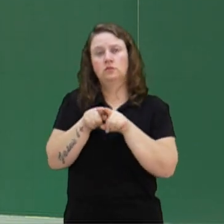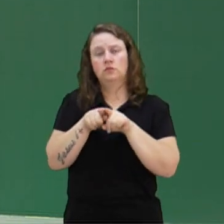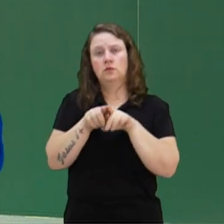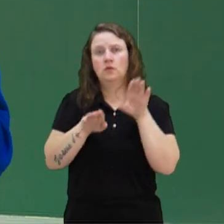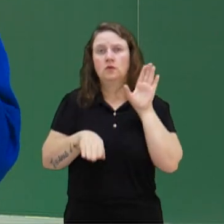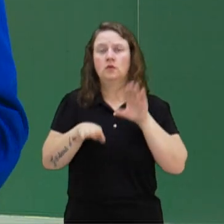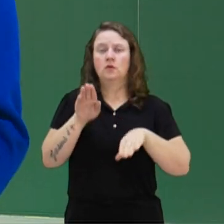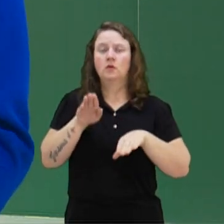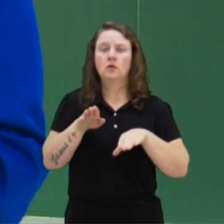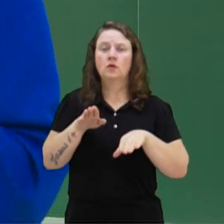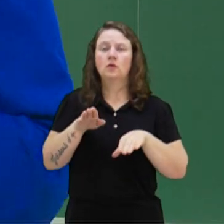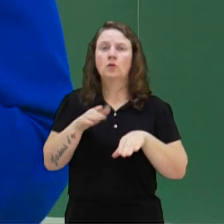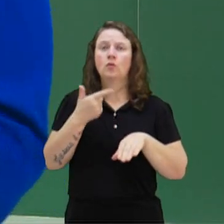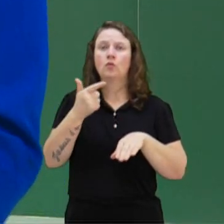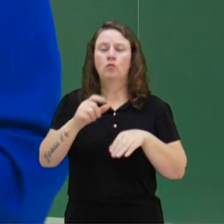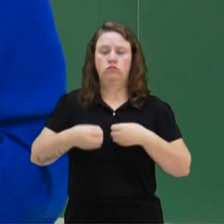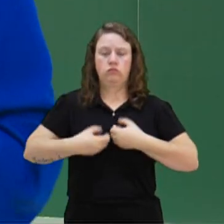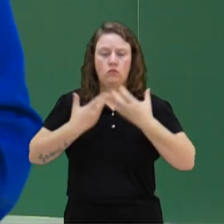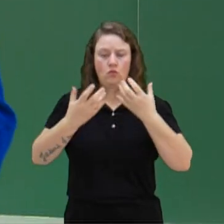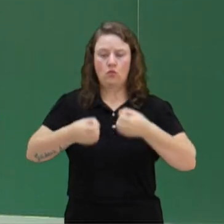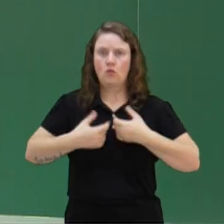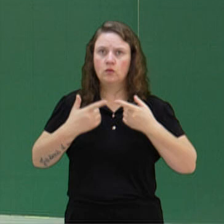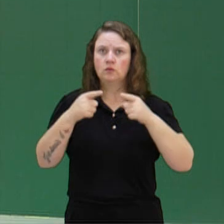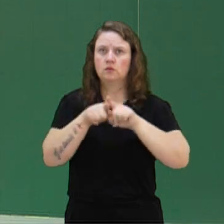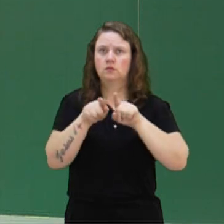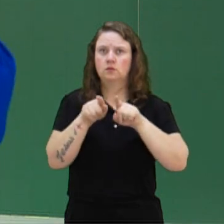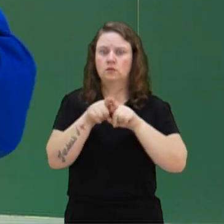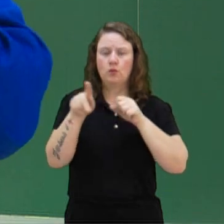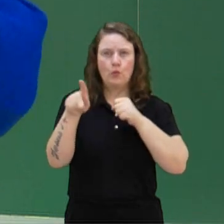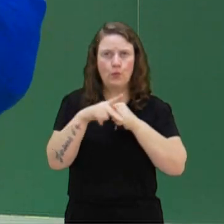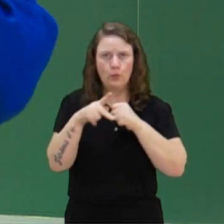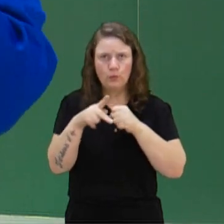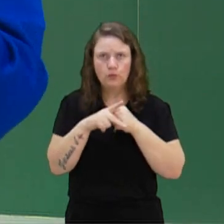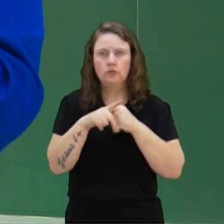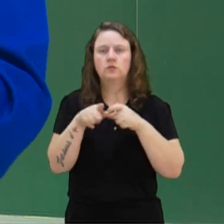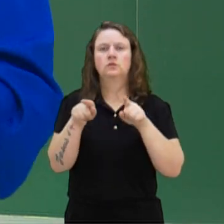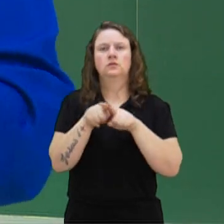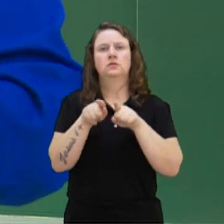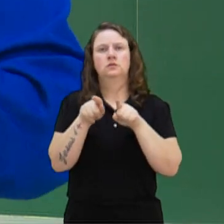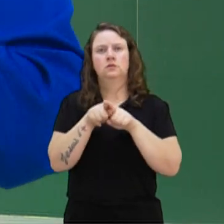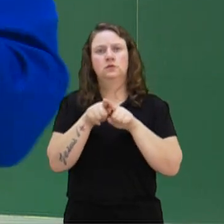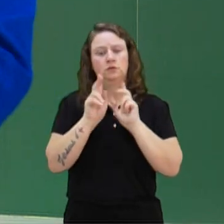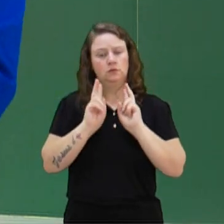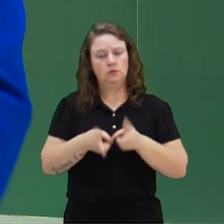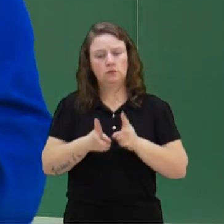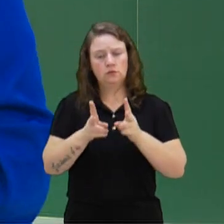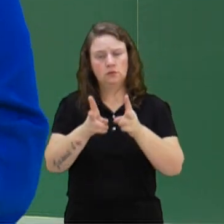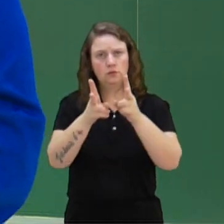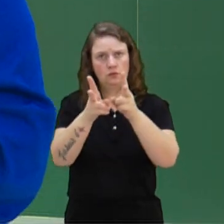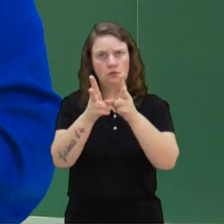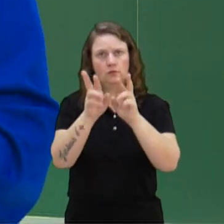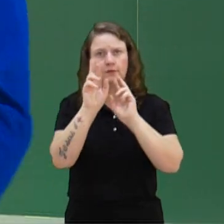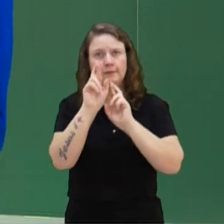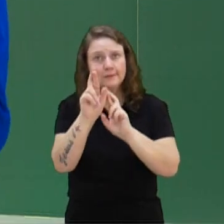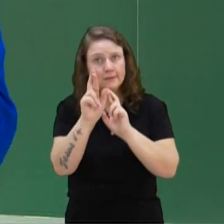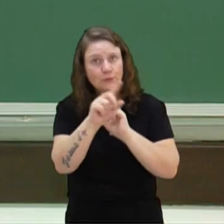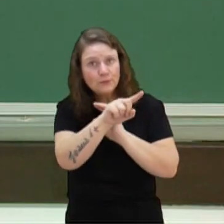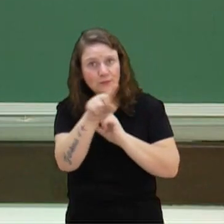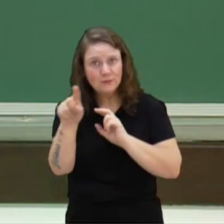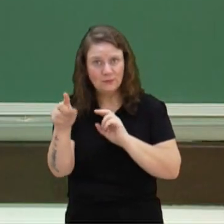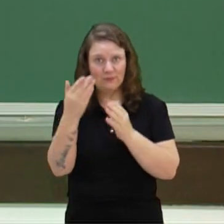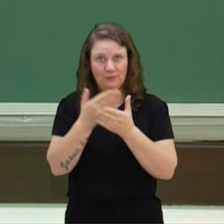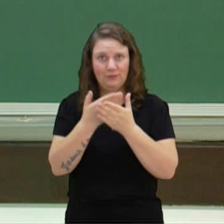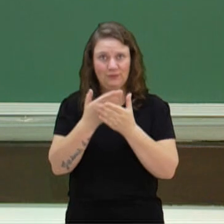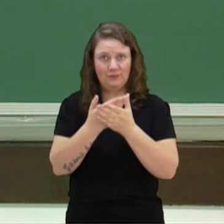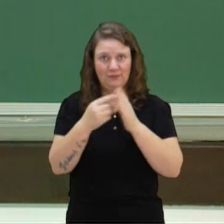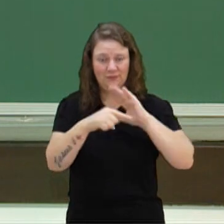no caso de algumas outras expressões dos pronomes oblíquos. Então, espero que vocês continuem estudando sobre o hífen, ok?